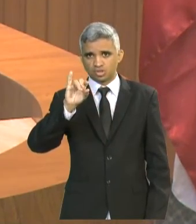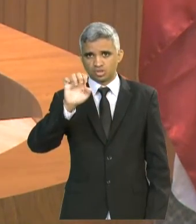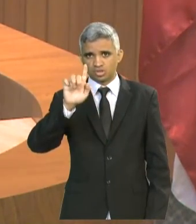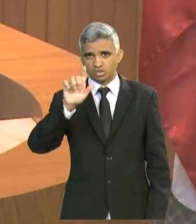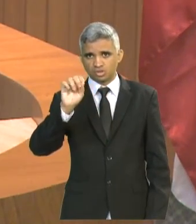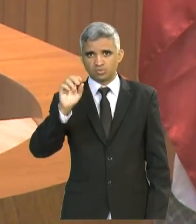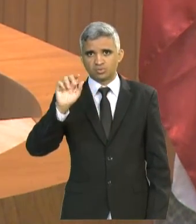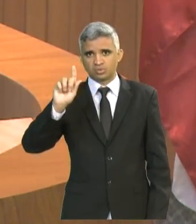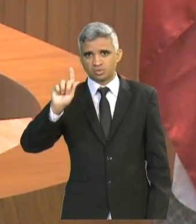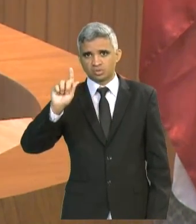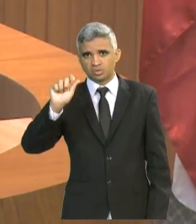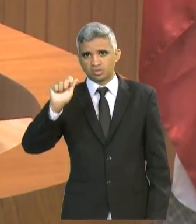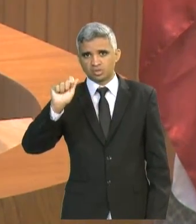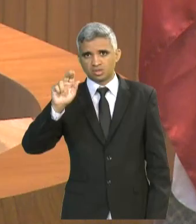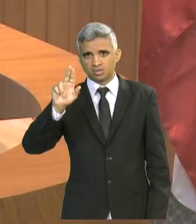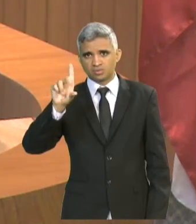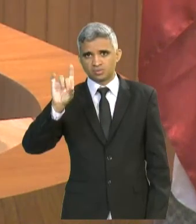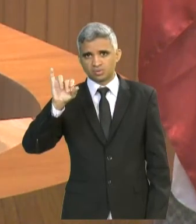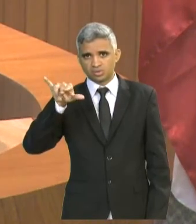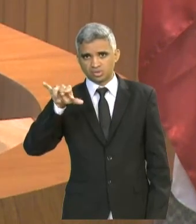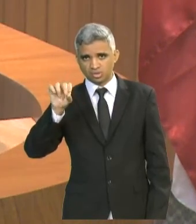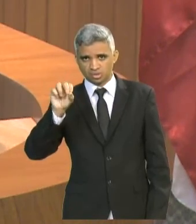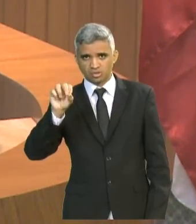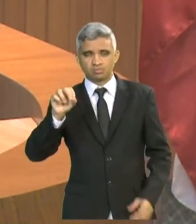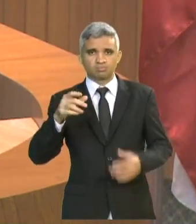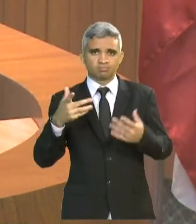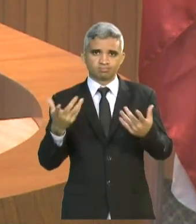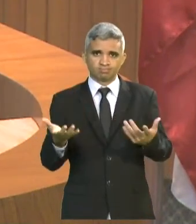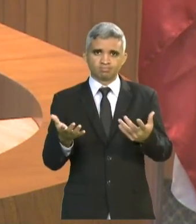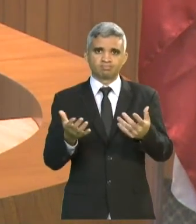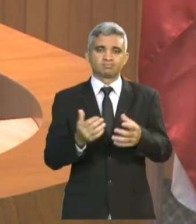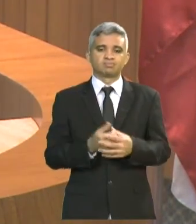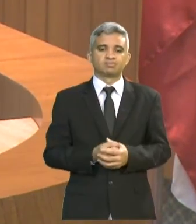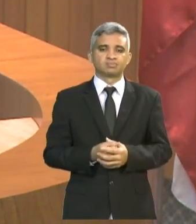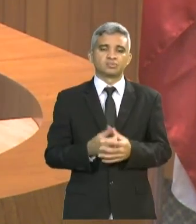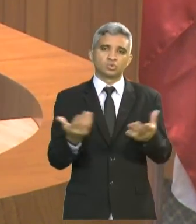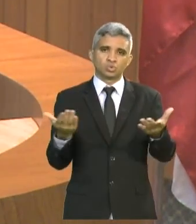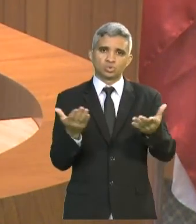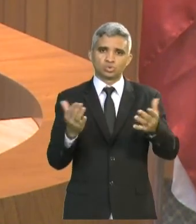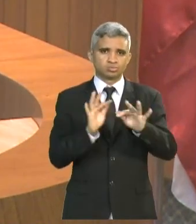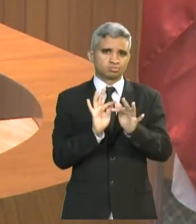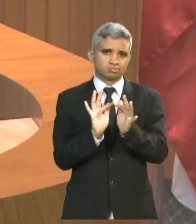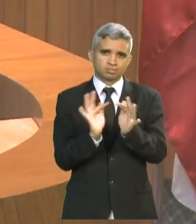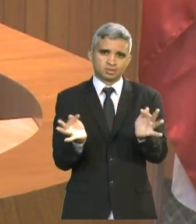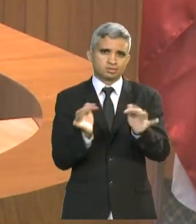cheguem também na ponta na casa do cidadão maranhense. Era esse meu pronunciamento, deputado Vinícius Louro.